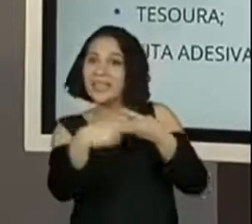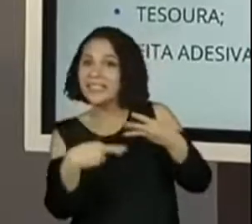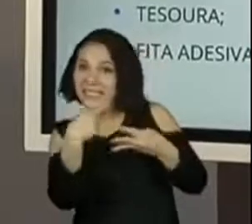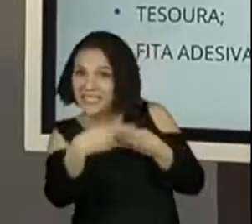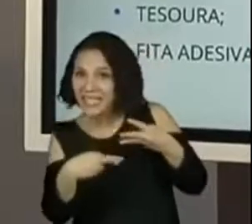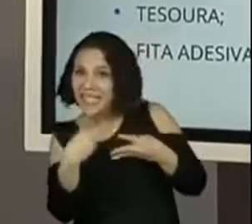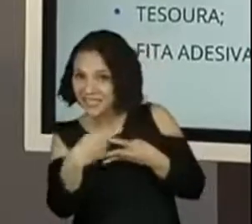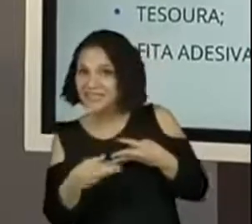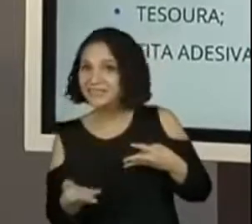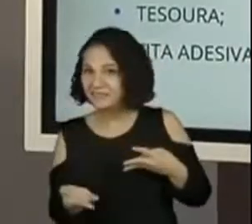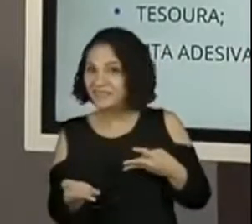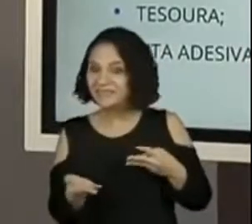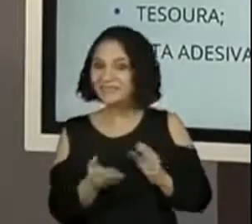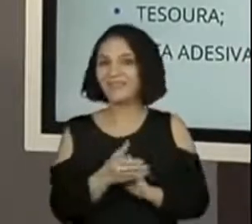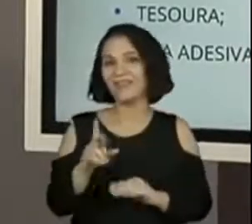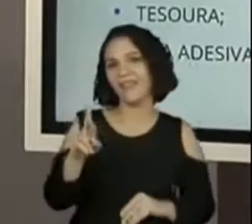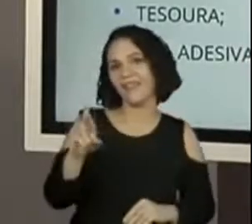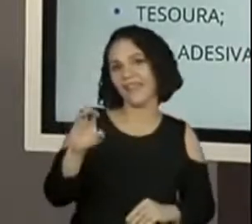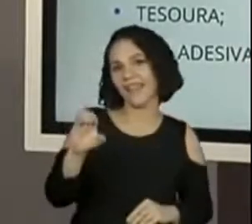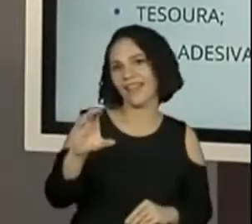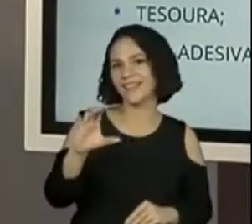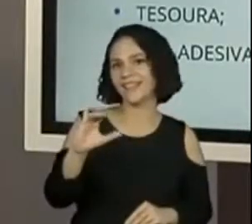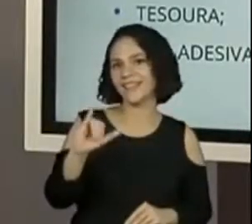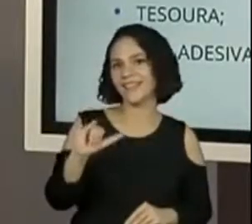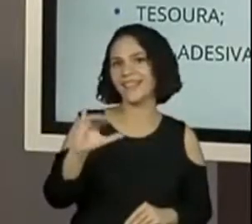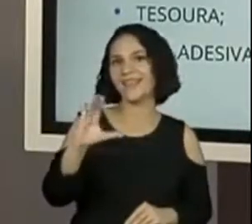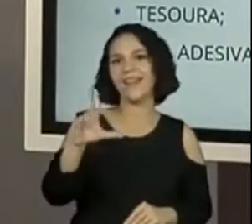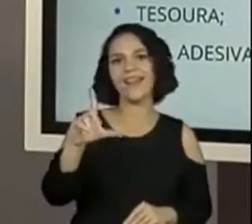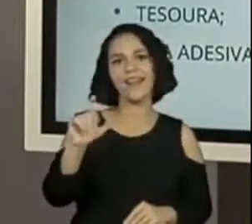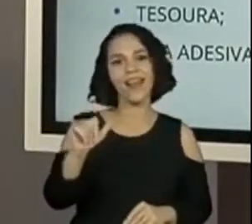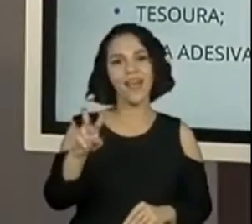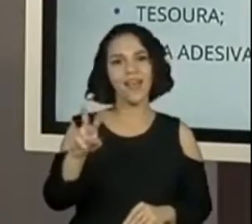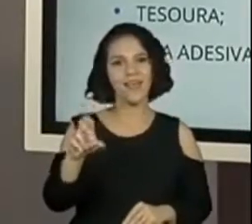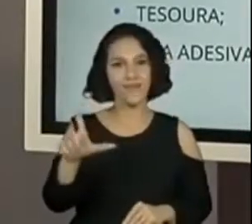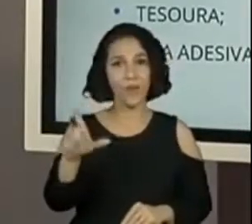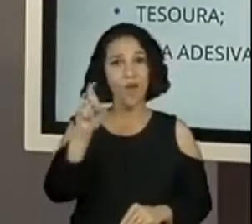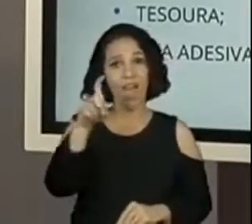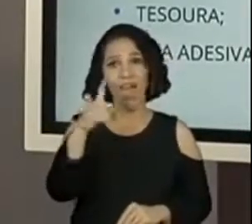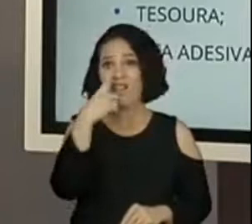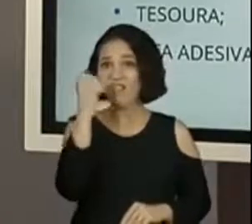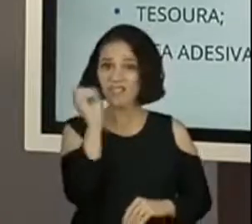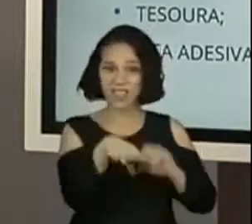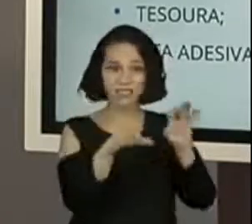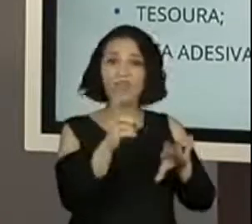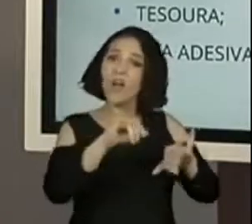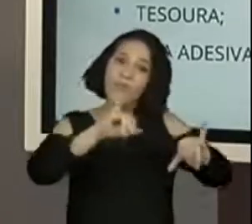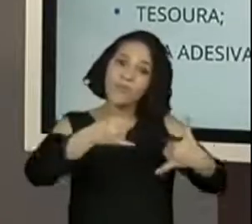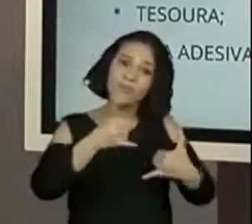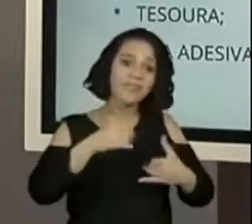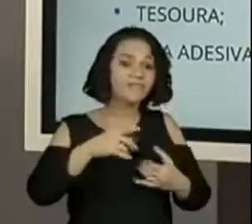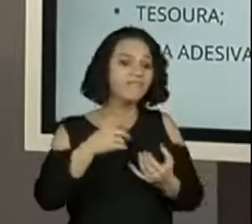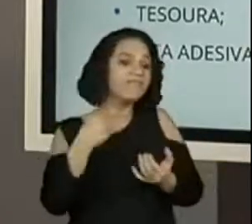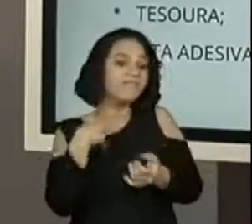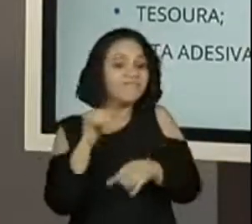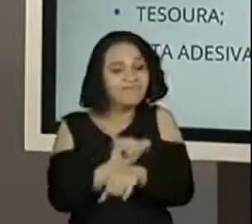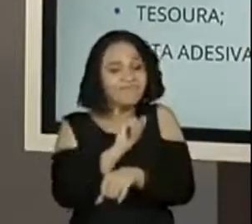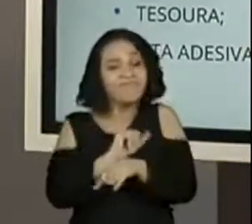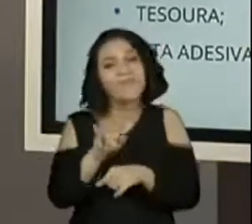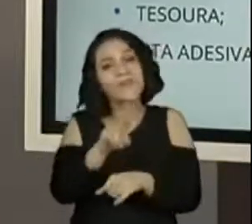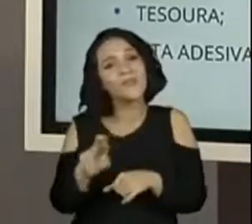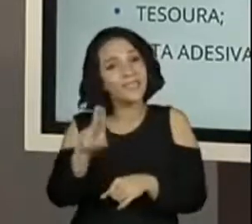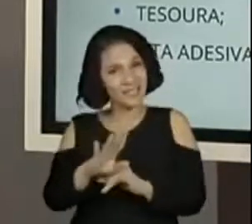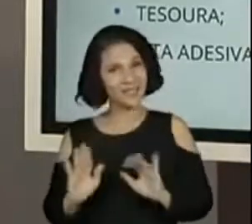usar material que ia para o lixo, tá? Vamos dar uma olhadinha aqui na lista de materiais que a gente vai